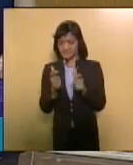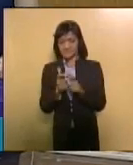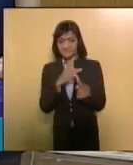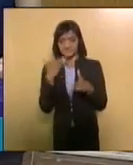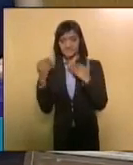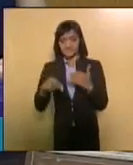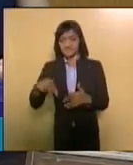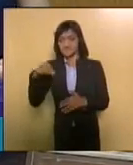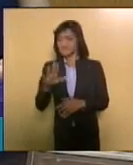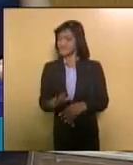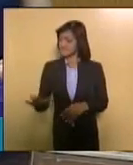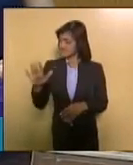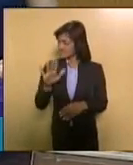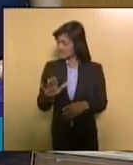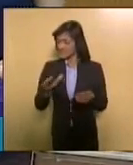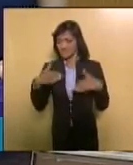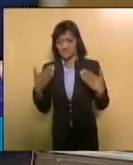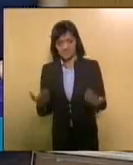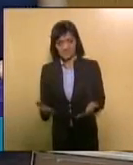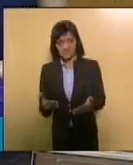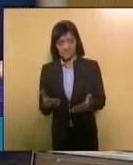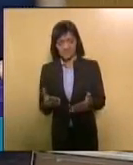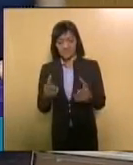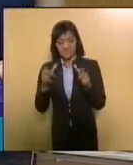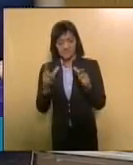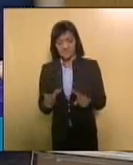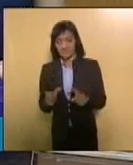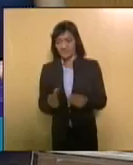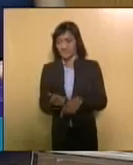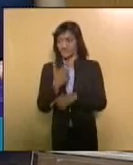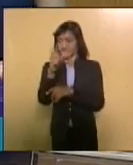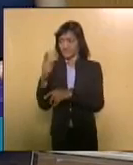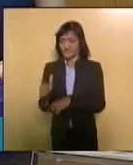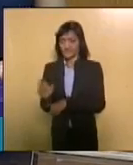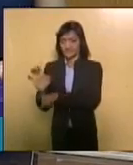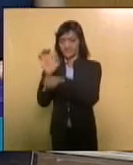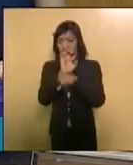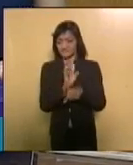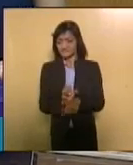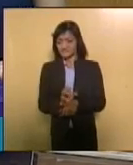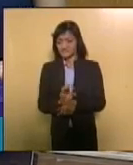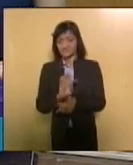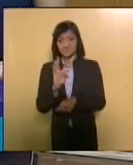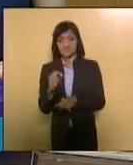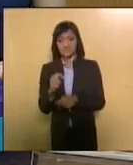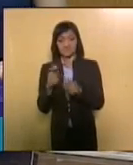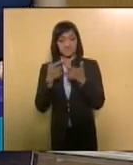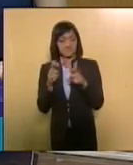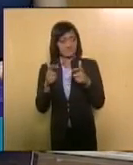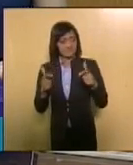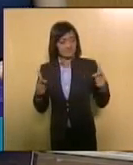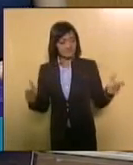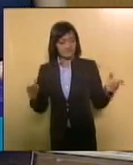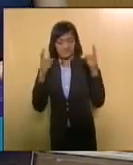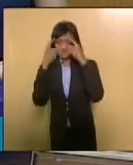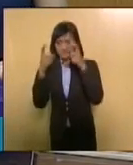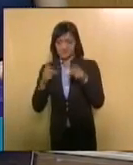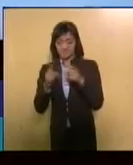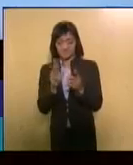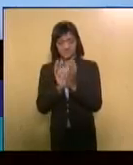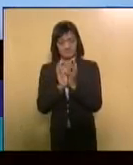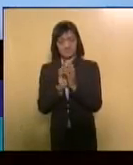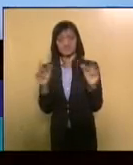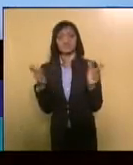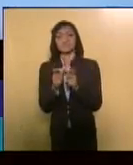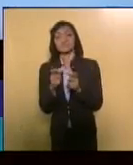no nordeste então era um estado cercado por outros estados onde tudo tava aumentando a violência e no entanto Pernambuco diminuiu